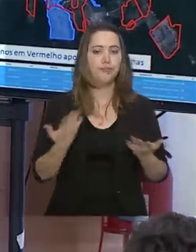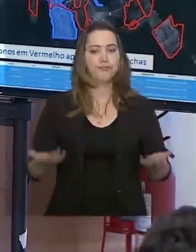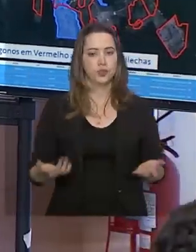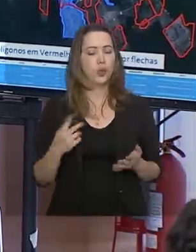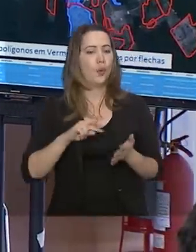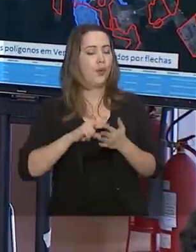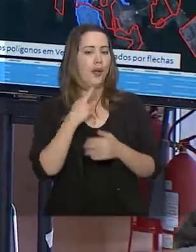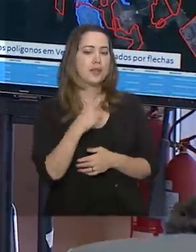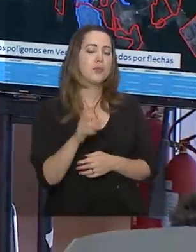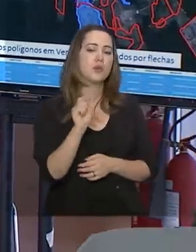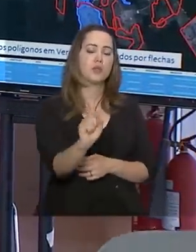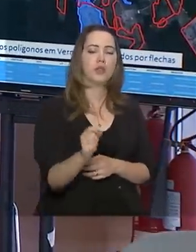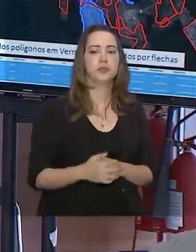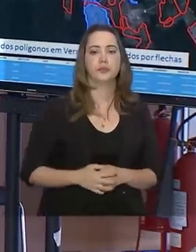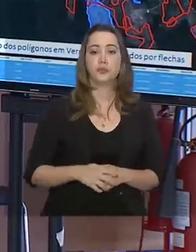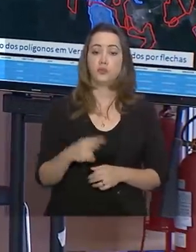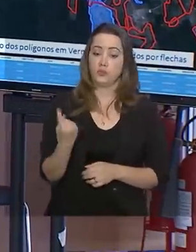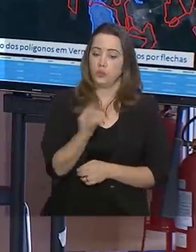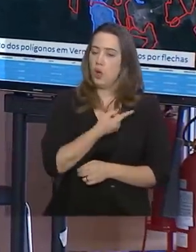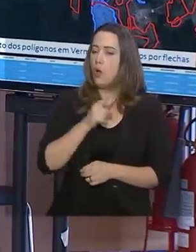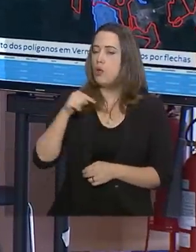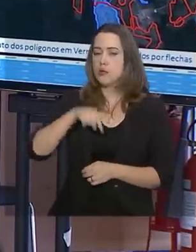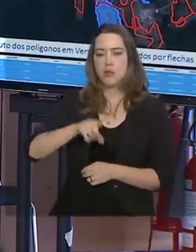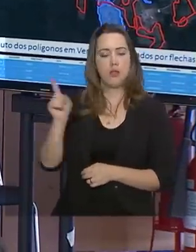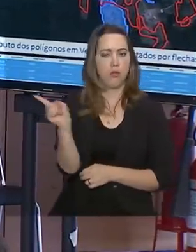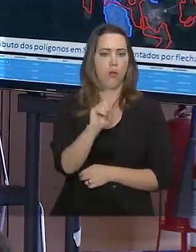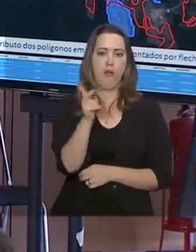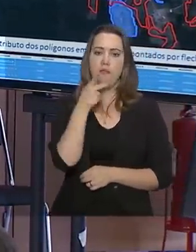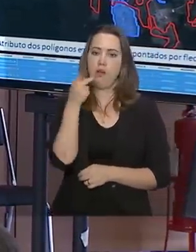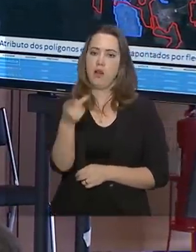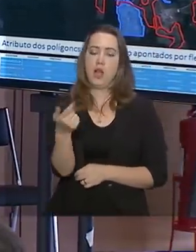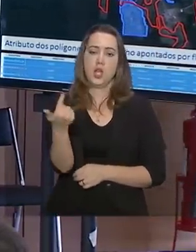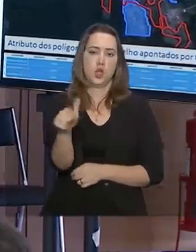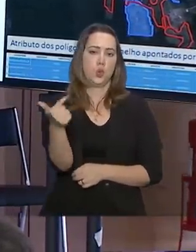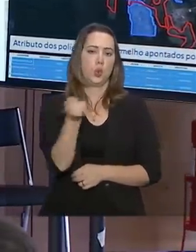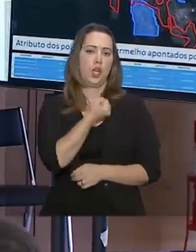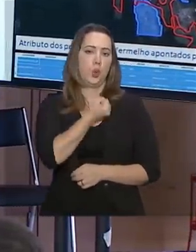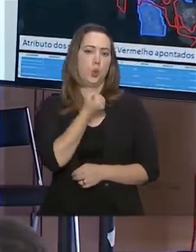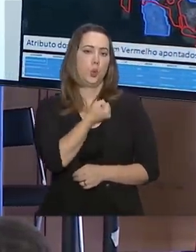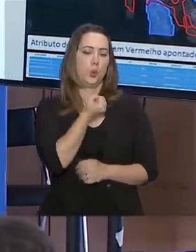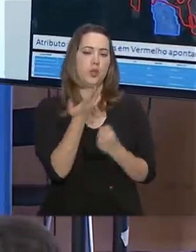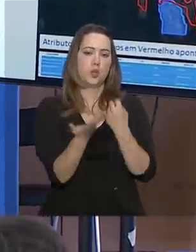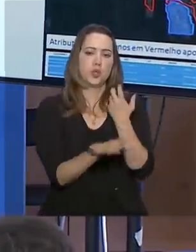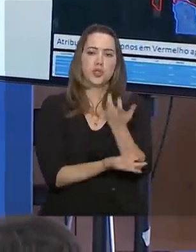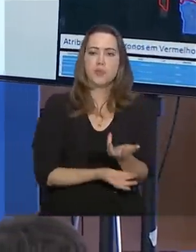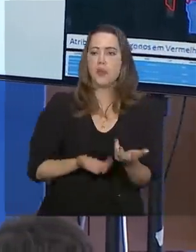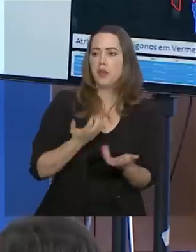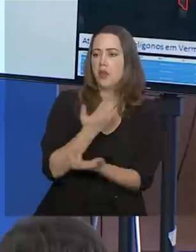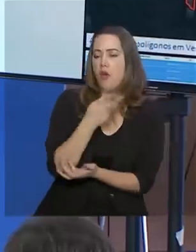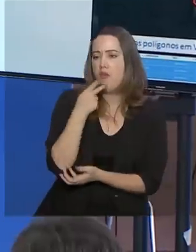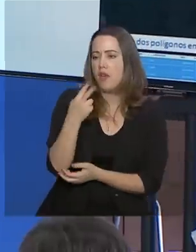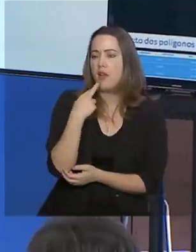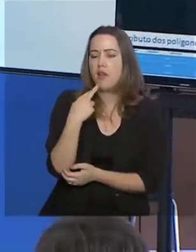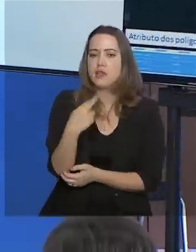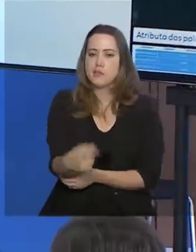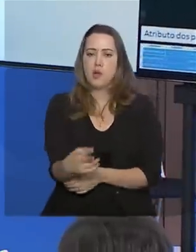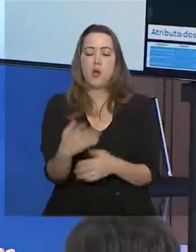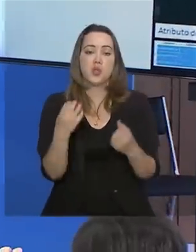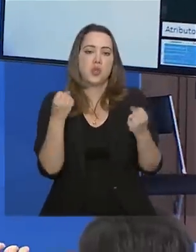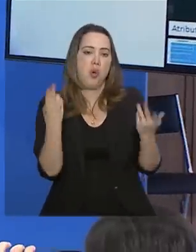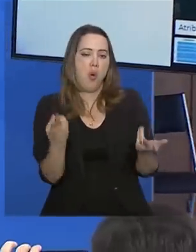nós não vamos não estamos aqui pra negar números e nem justificar coisas que tenham sido feitos de maneira